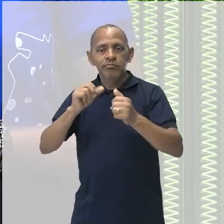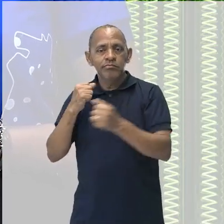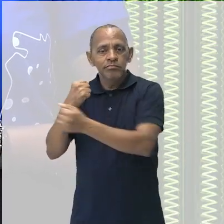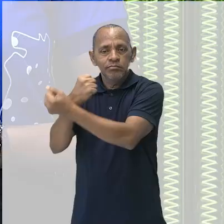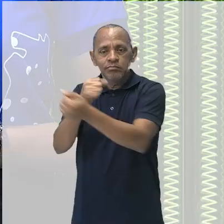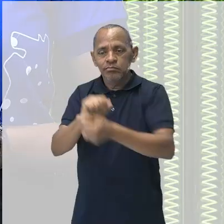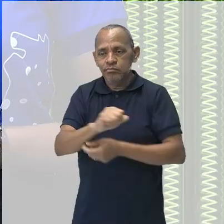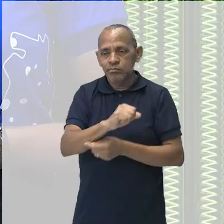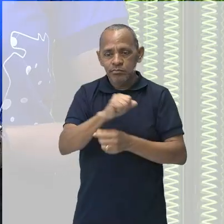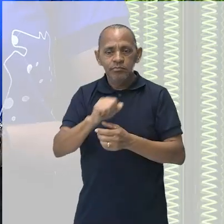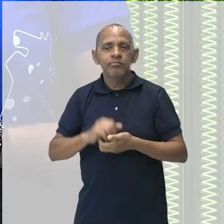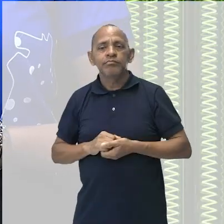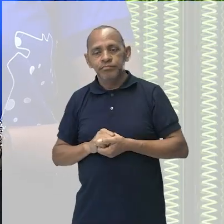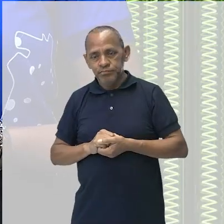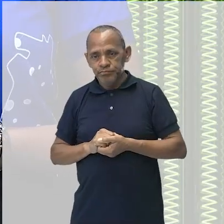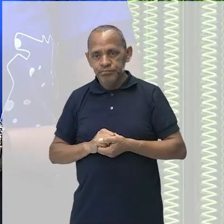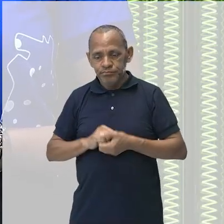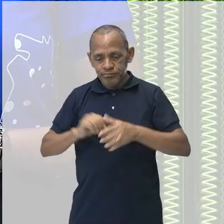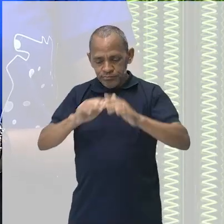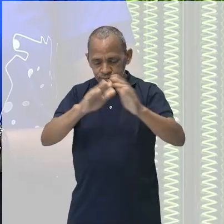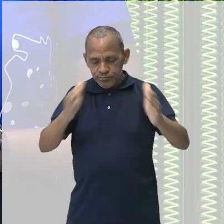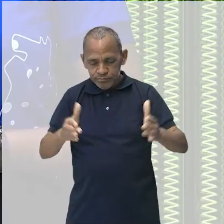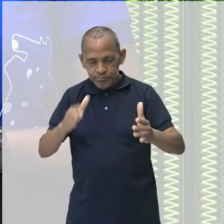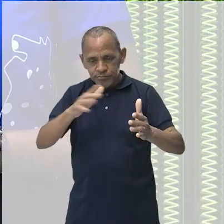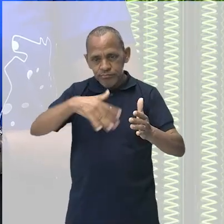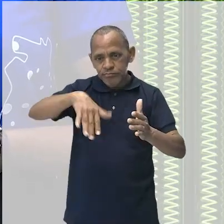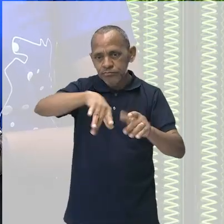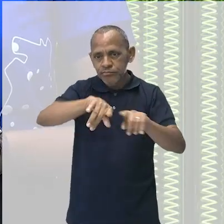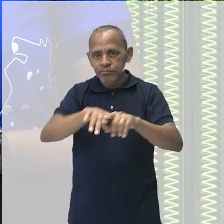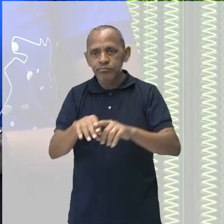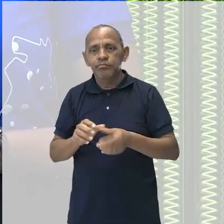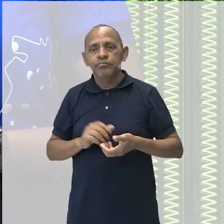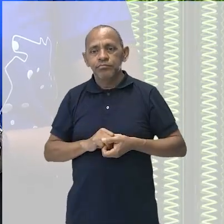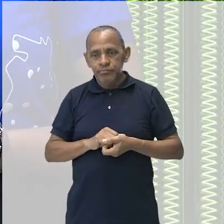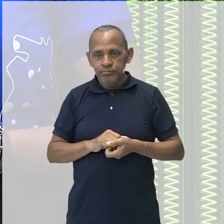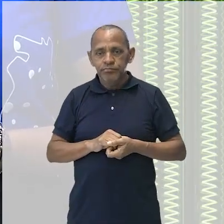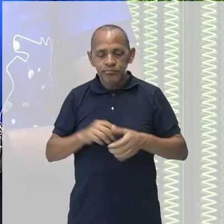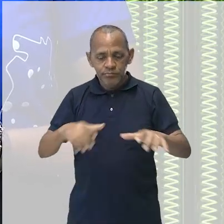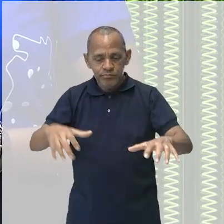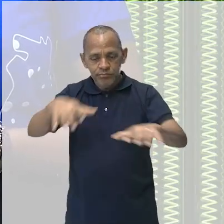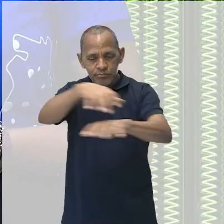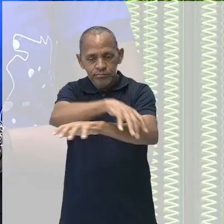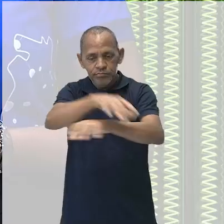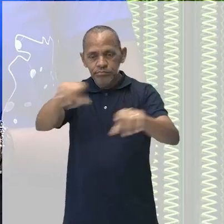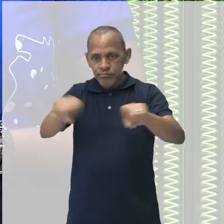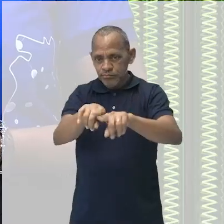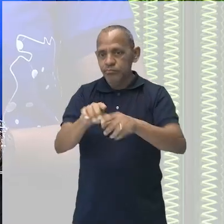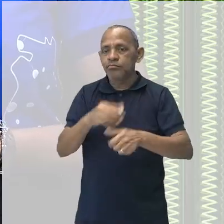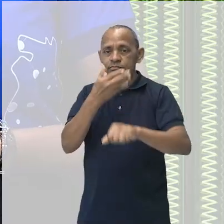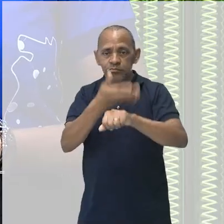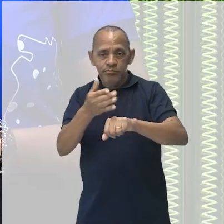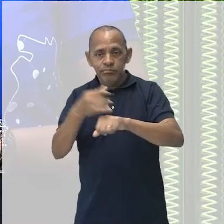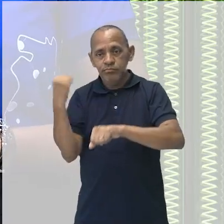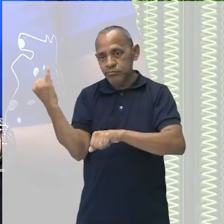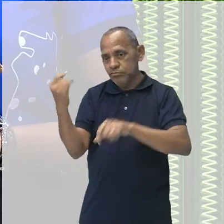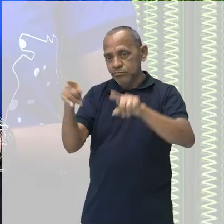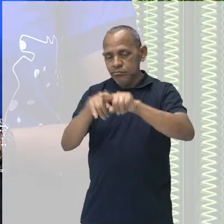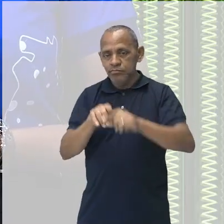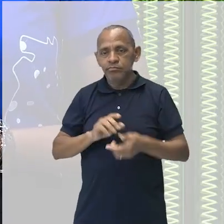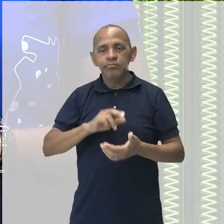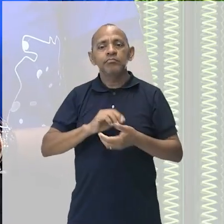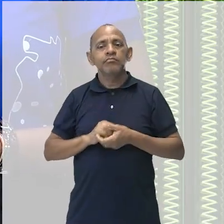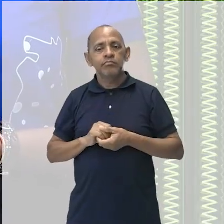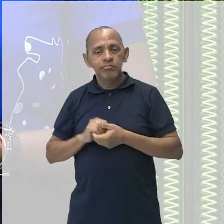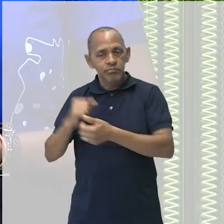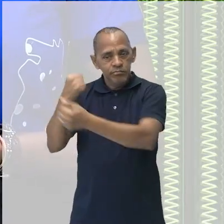as espécies prosperem. A importância dos 5 R's e de sua prática para a conservação da biodiversidade,